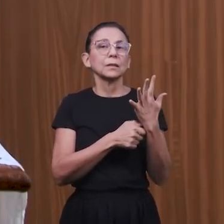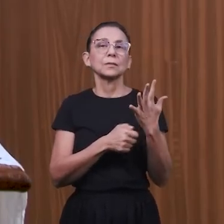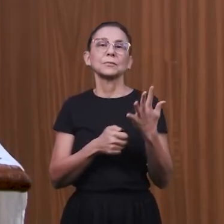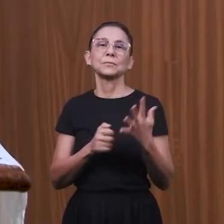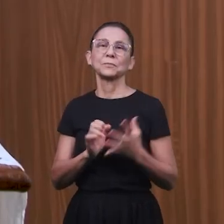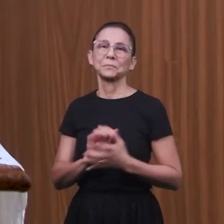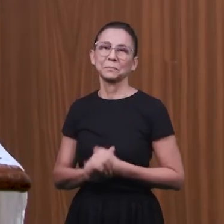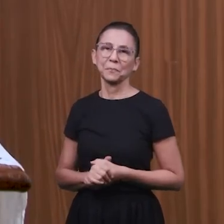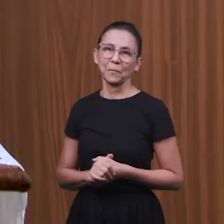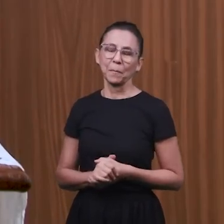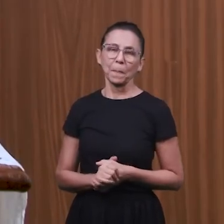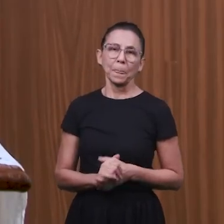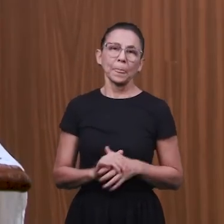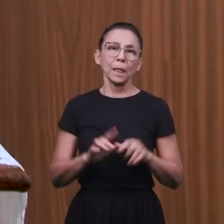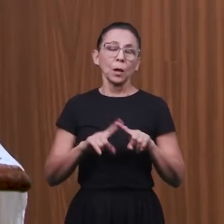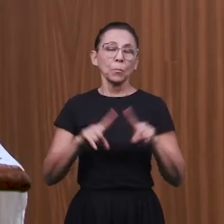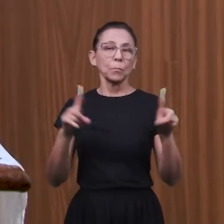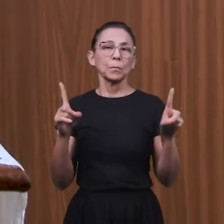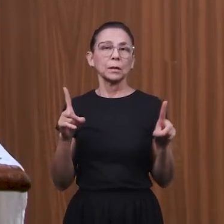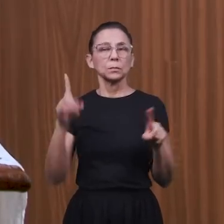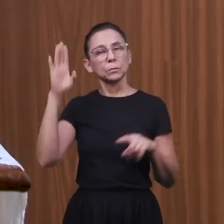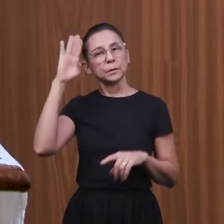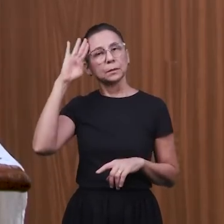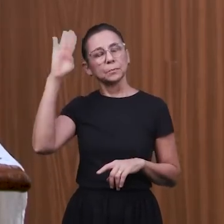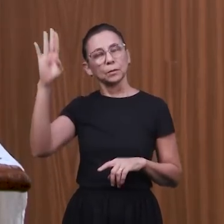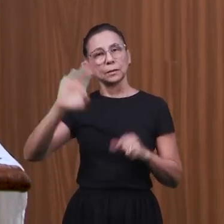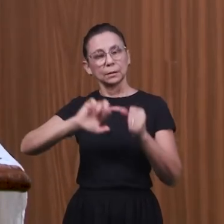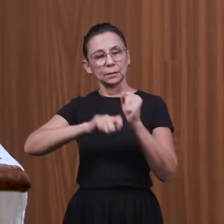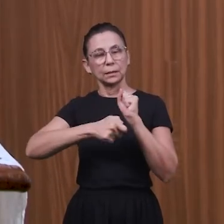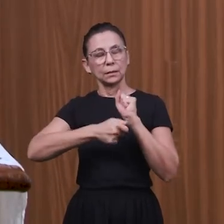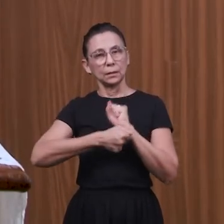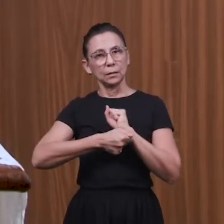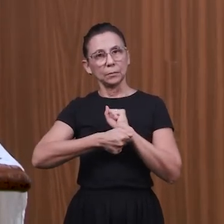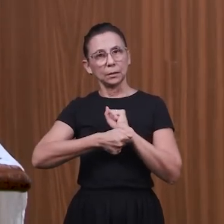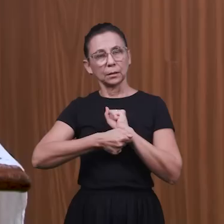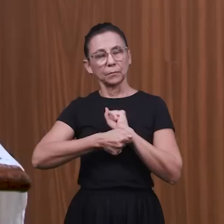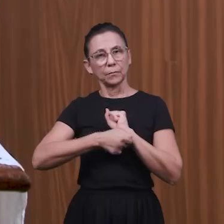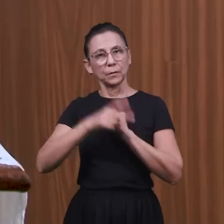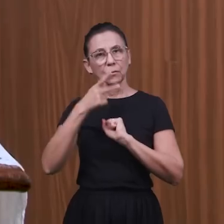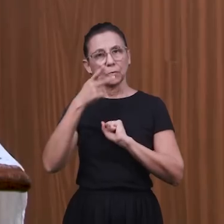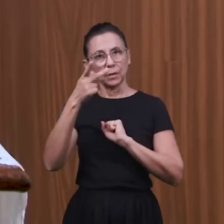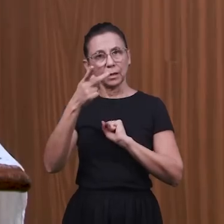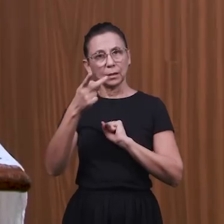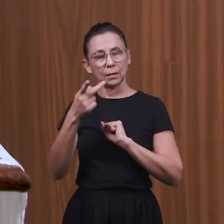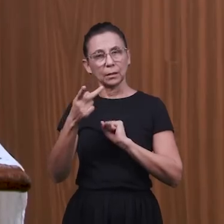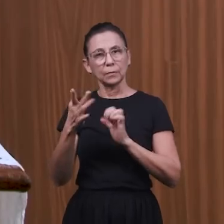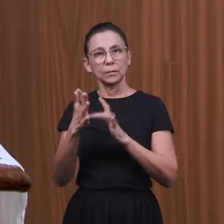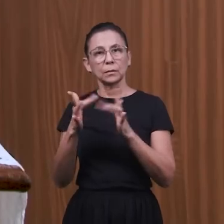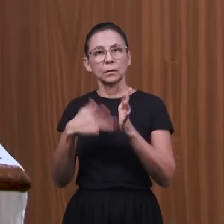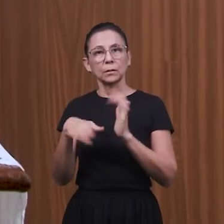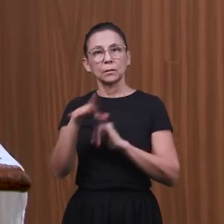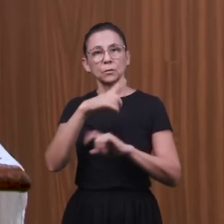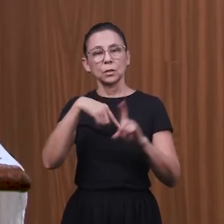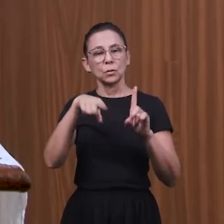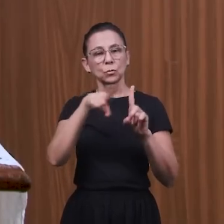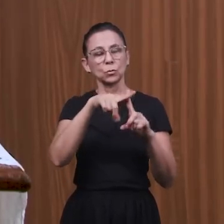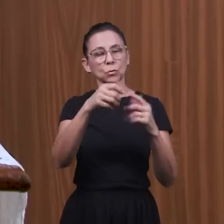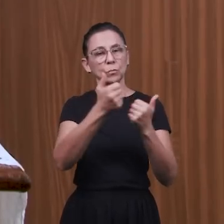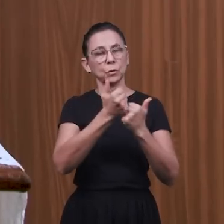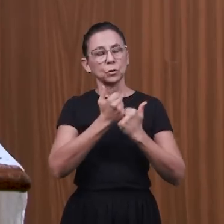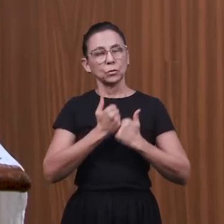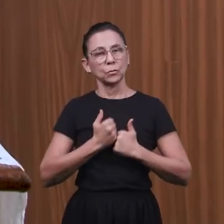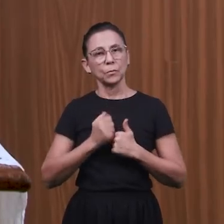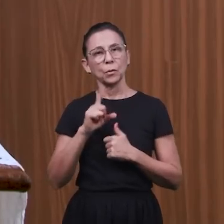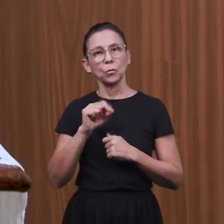enigma, ele fala do mistério da morte e ressurreição de Jesus. Porque o que é mais forte do que o leão e o que é